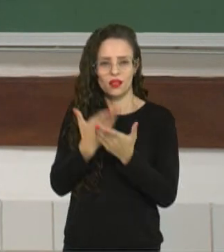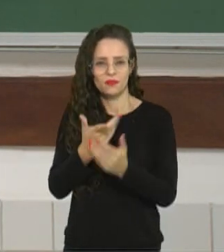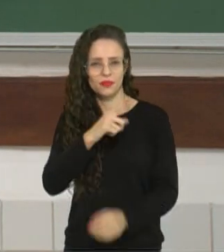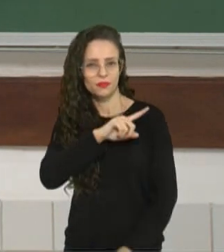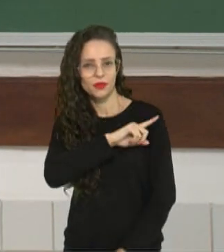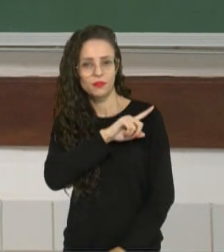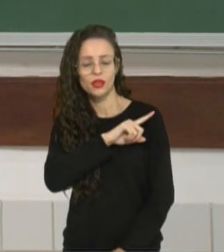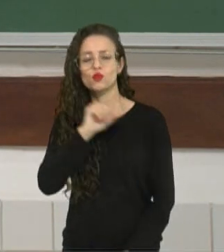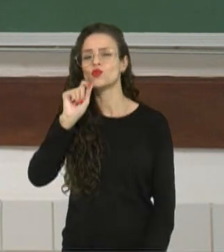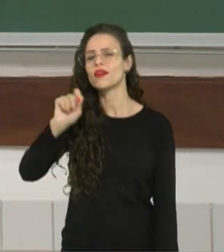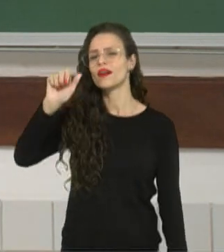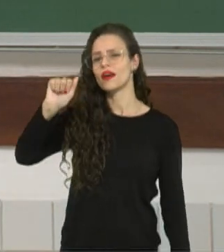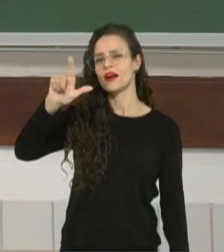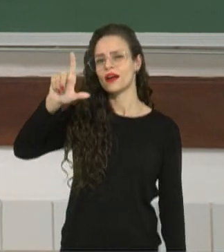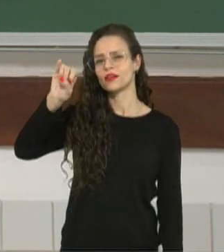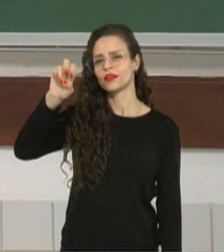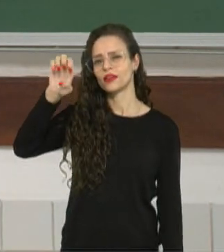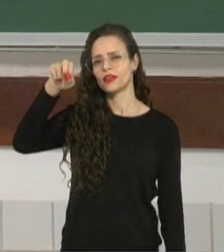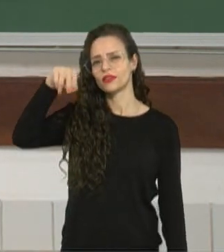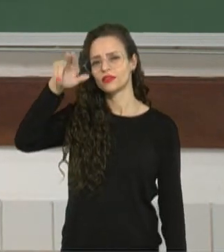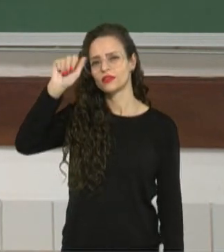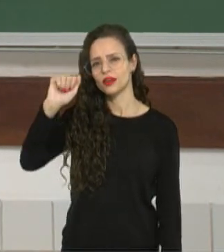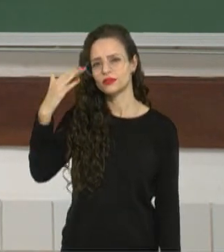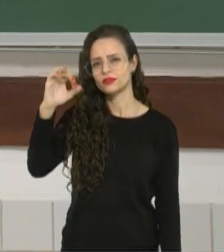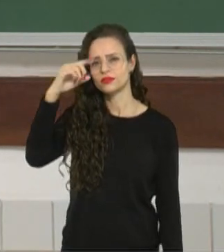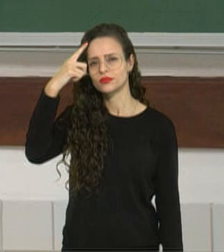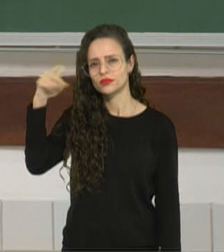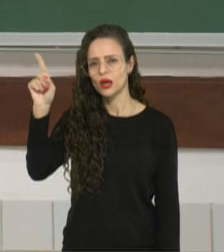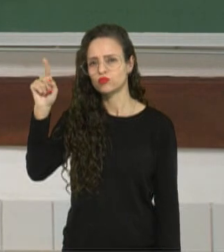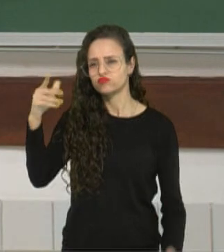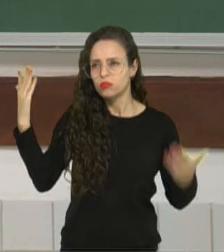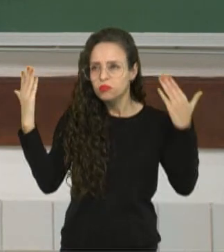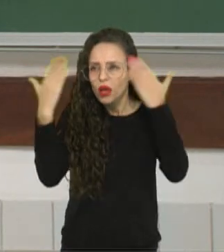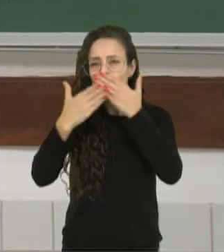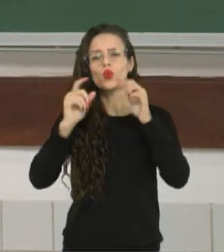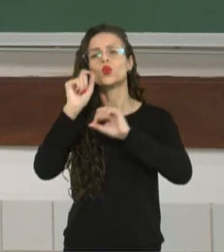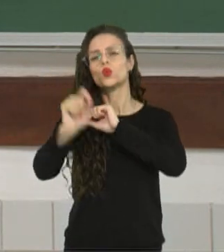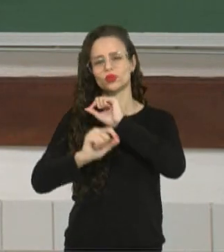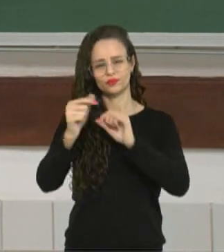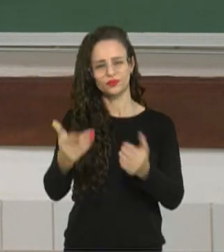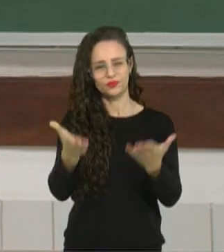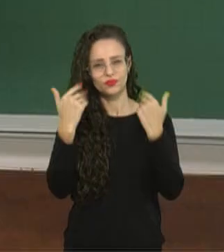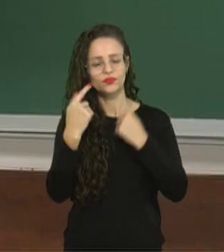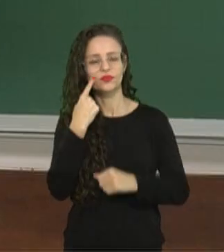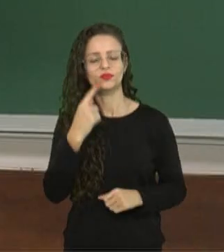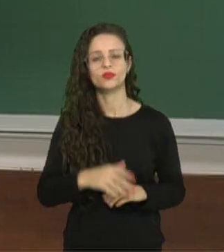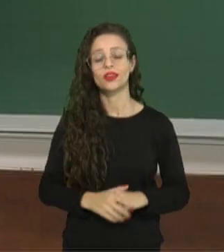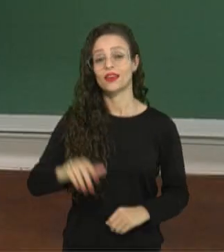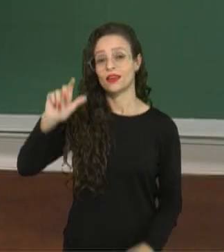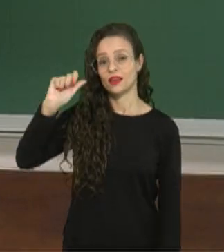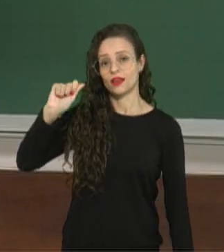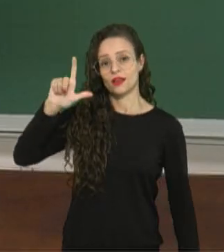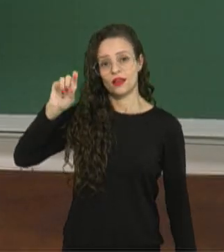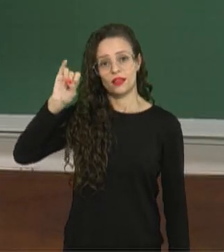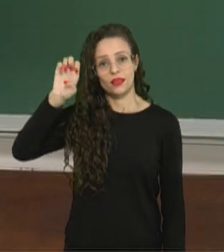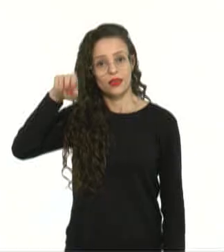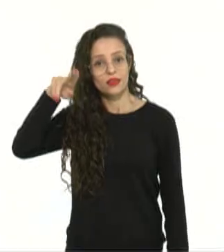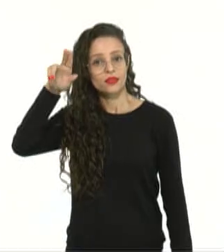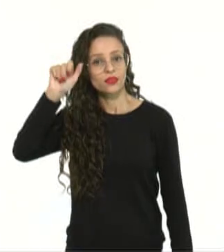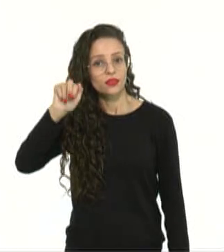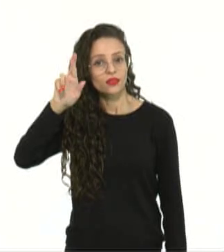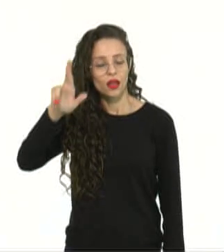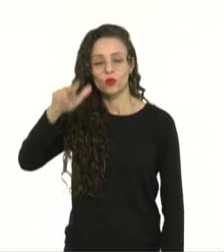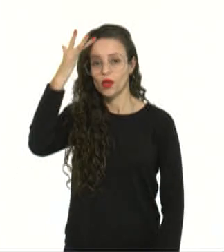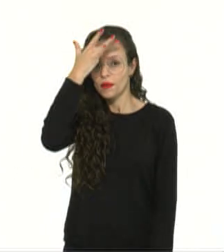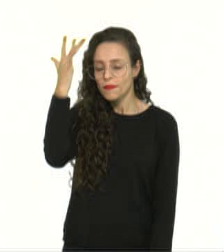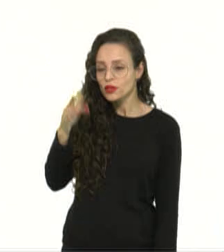é alienação? Por que a cultura de massa promove alienação? Vamos olhar. O que é alienar? Alienar